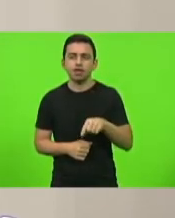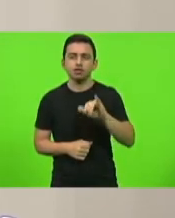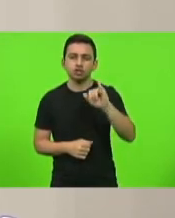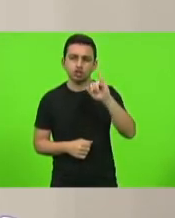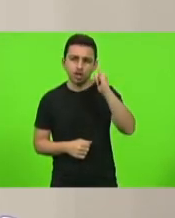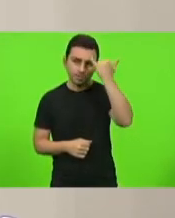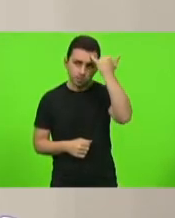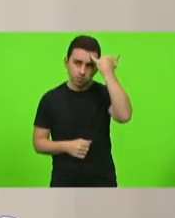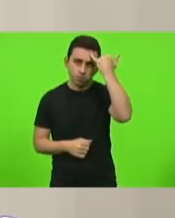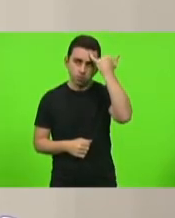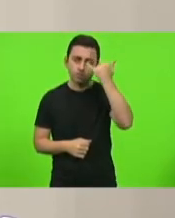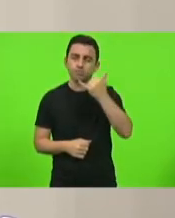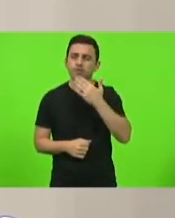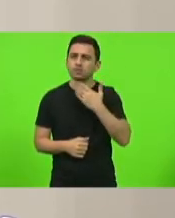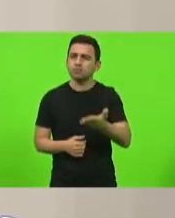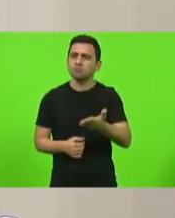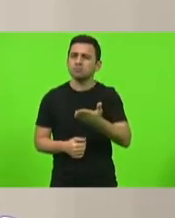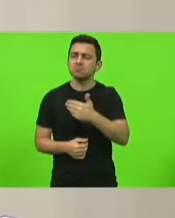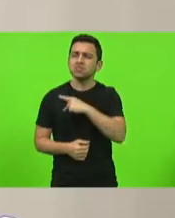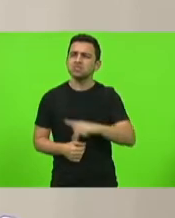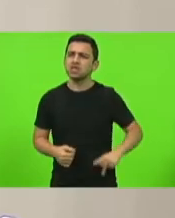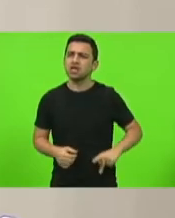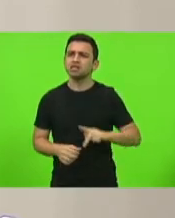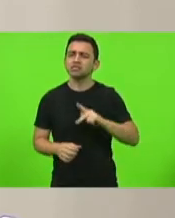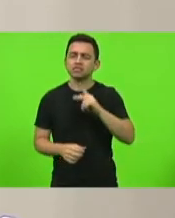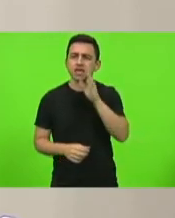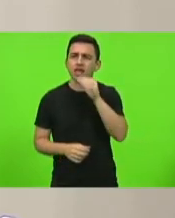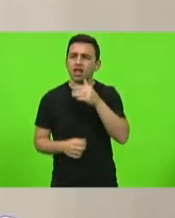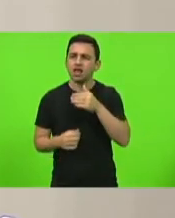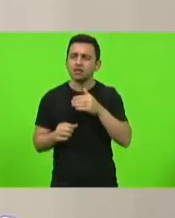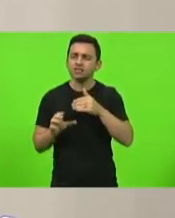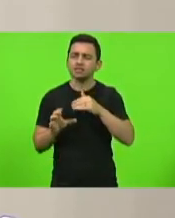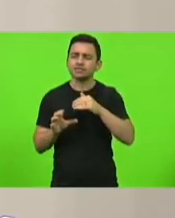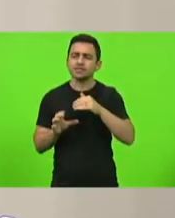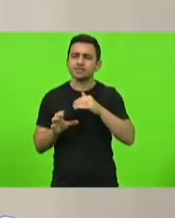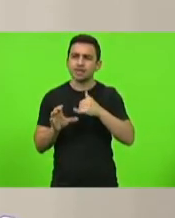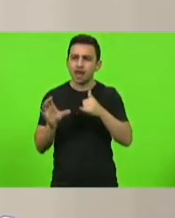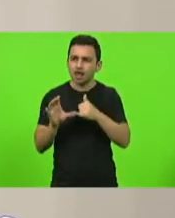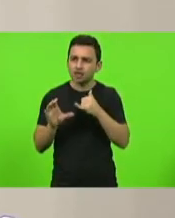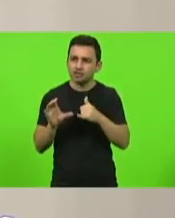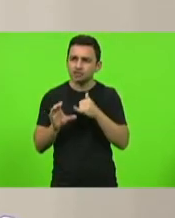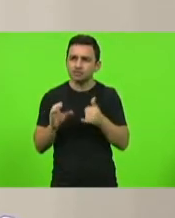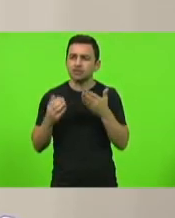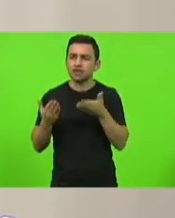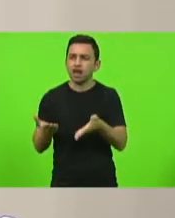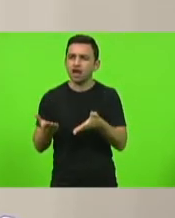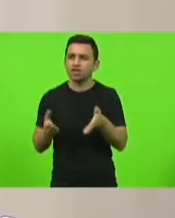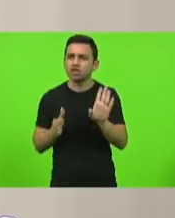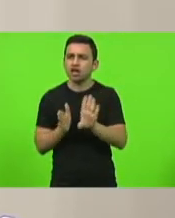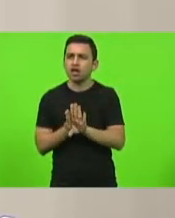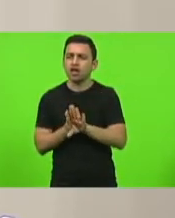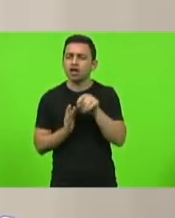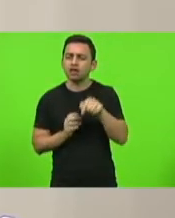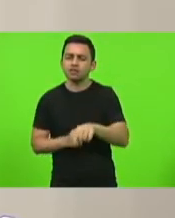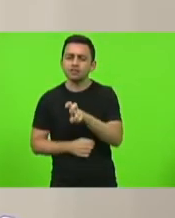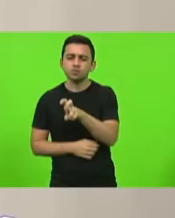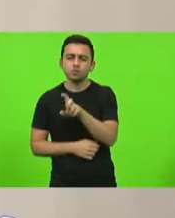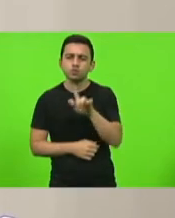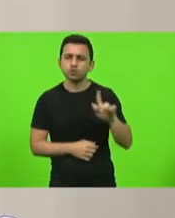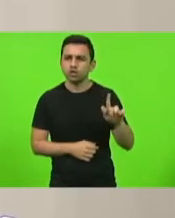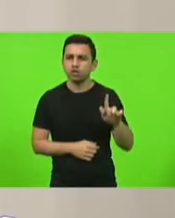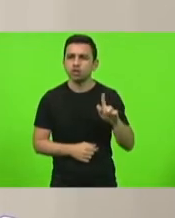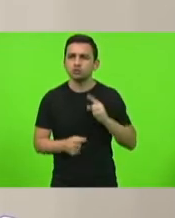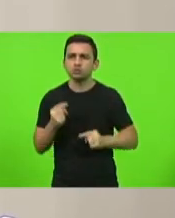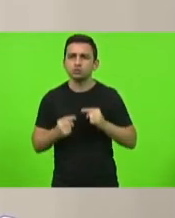ao presidente da Celesc informações acerca da situação de infraestrutura para a chegada do 5G em Santa Catarina, em